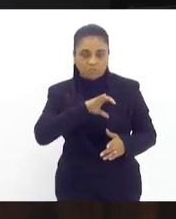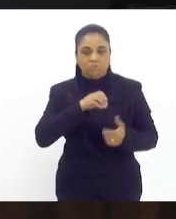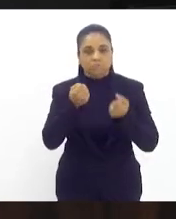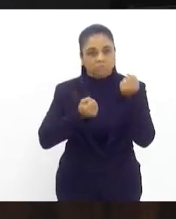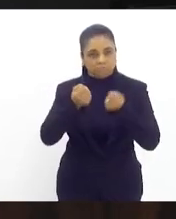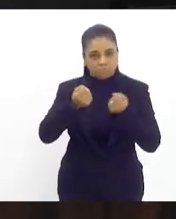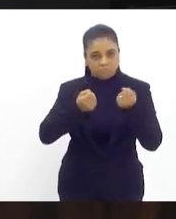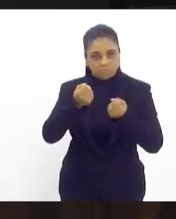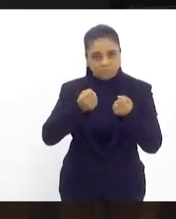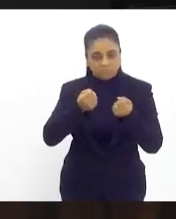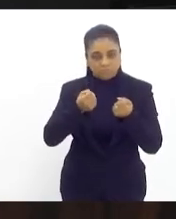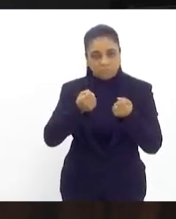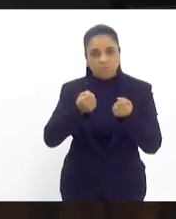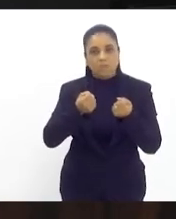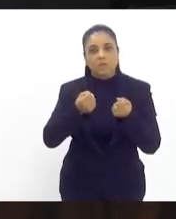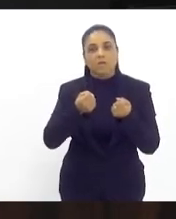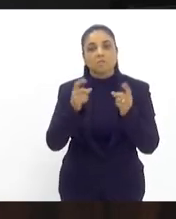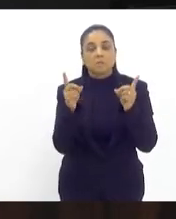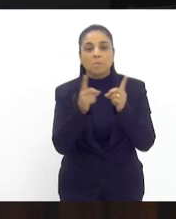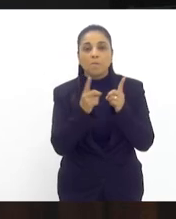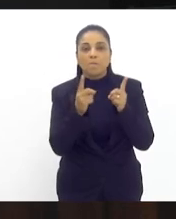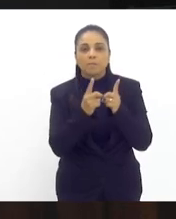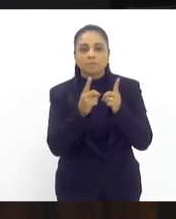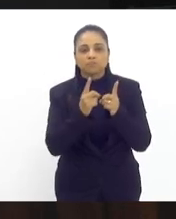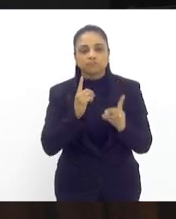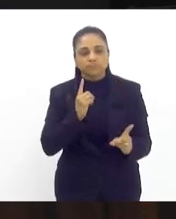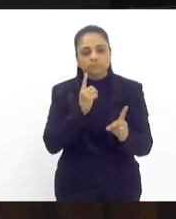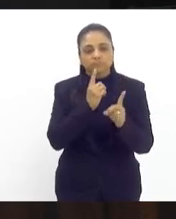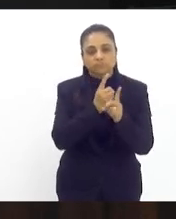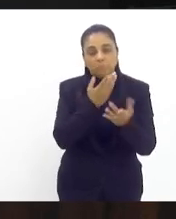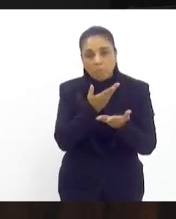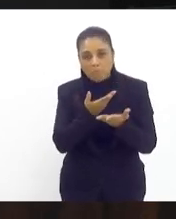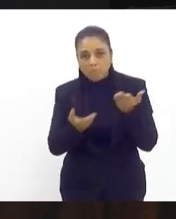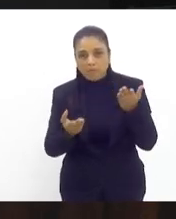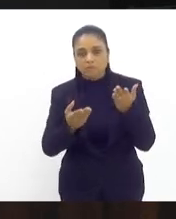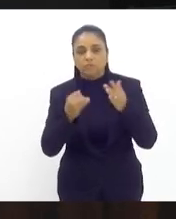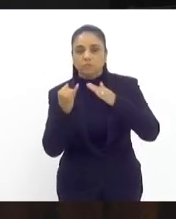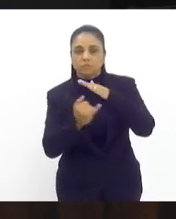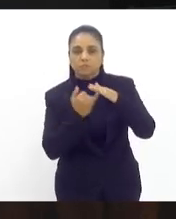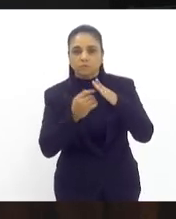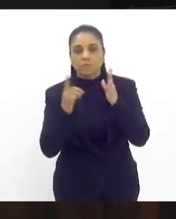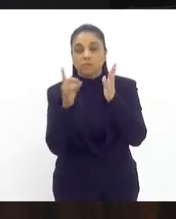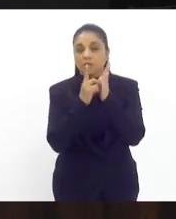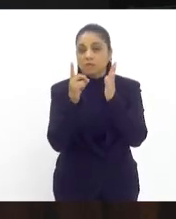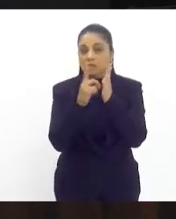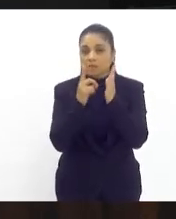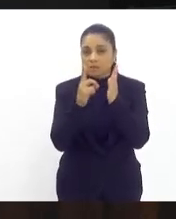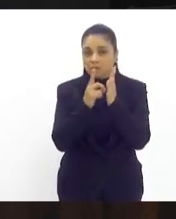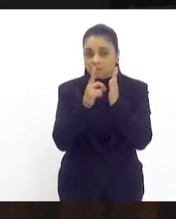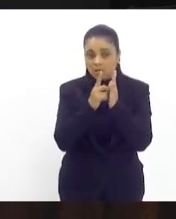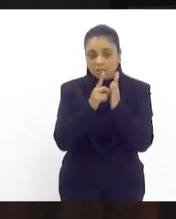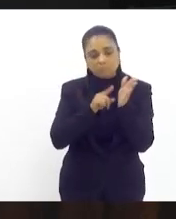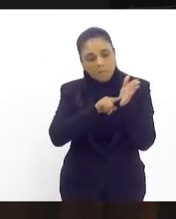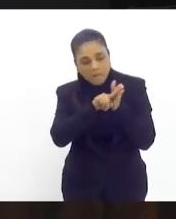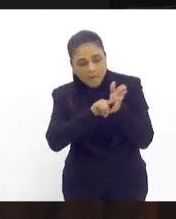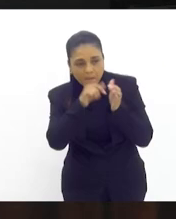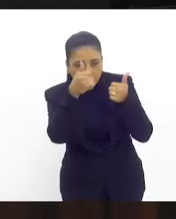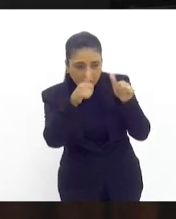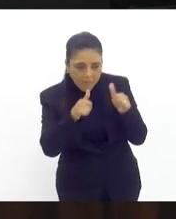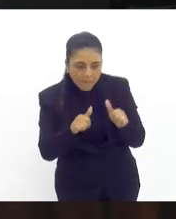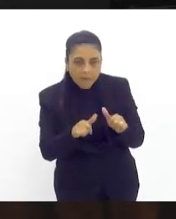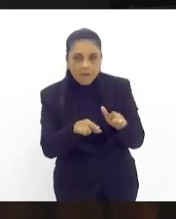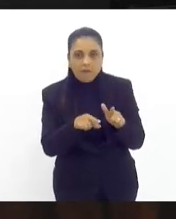passará por pelo departamento de achados e perdidos do órgão emissor para verificar se os mesmos se encontram